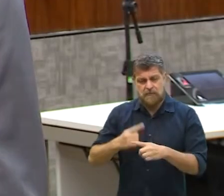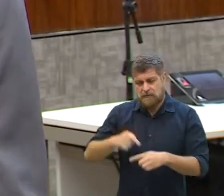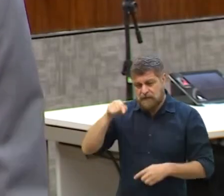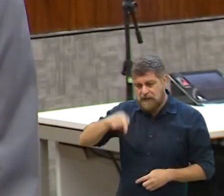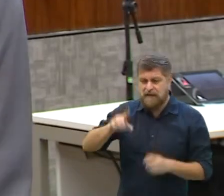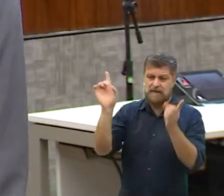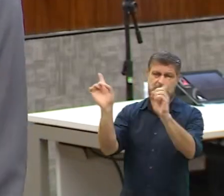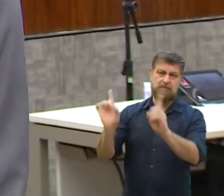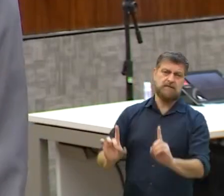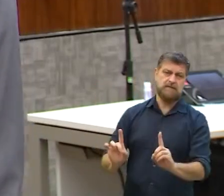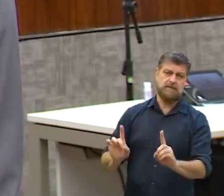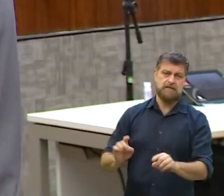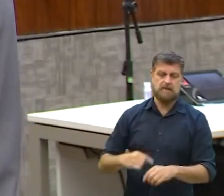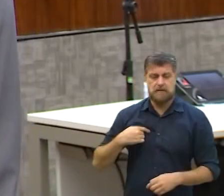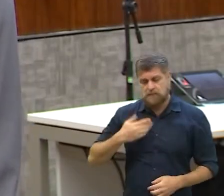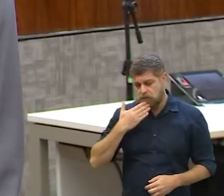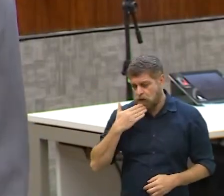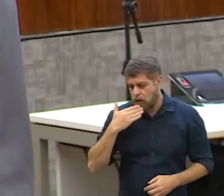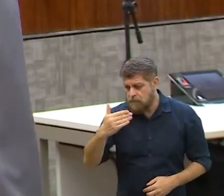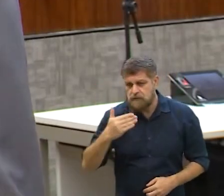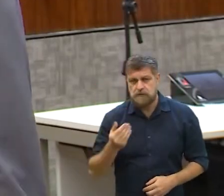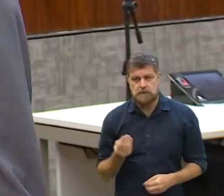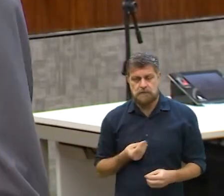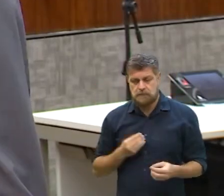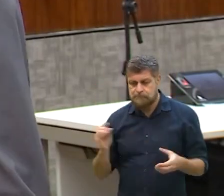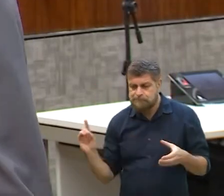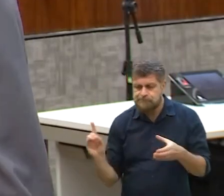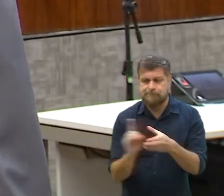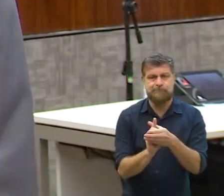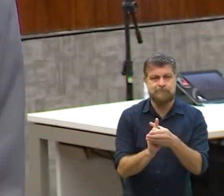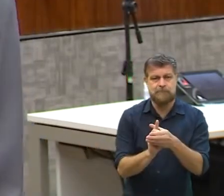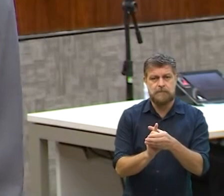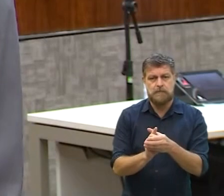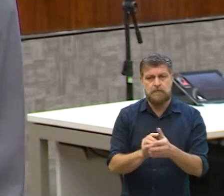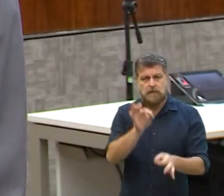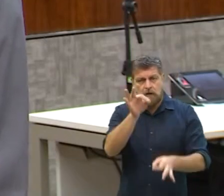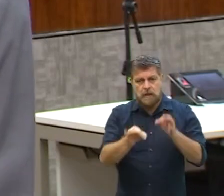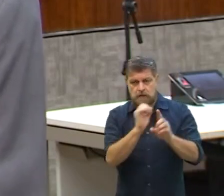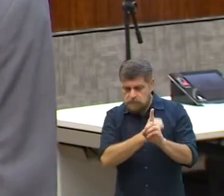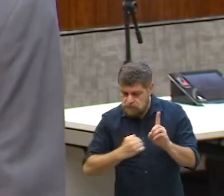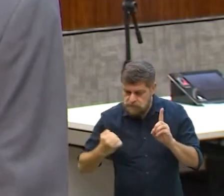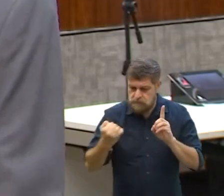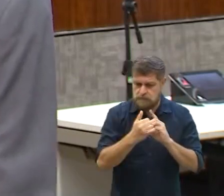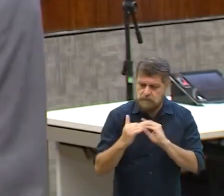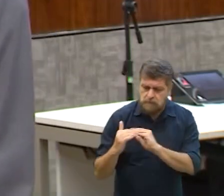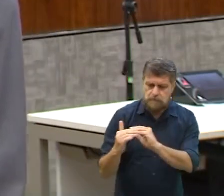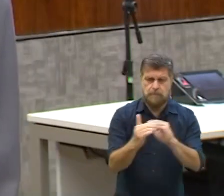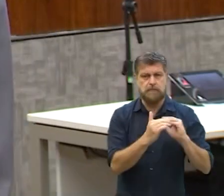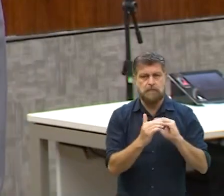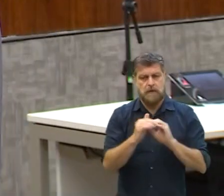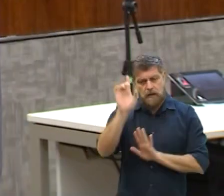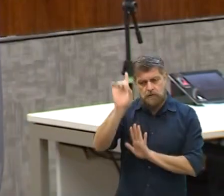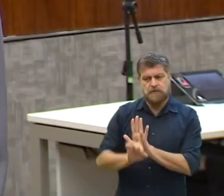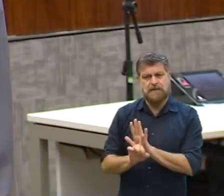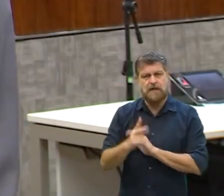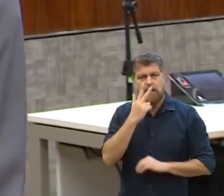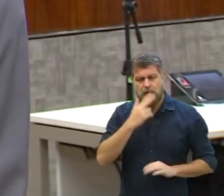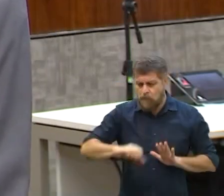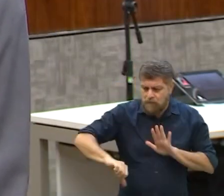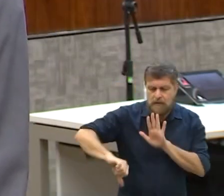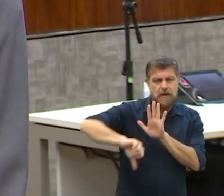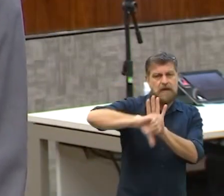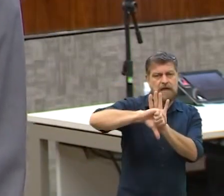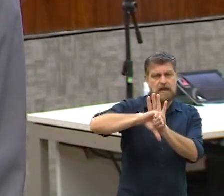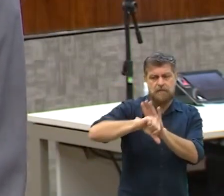por conta dessas deficiências. Então, eu estou pedindo a inclusão dessas pessoas, fazer uma justiça social. É até